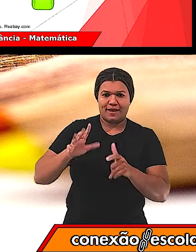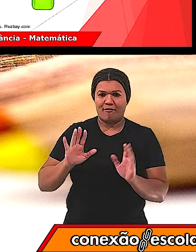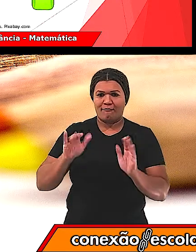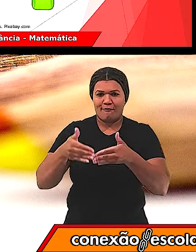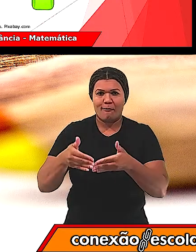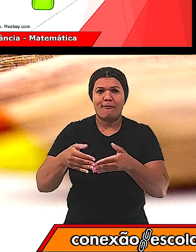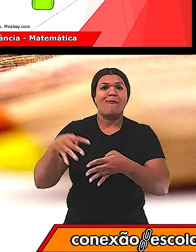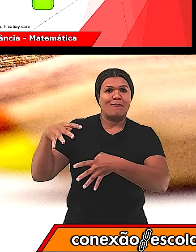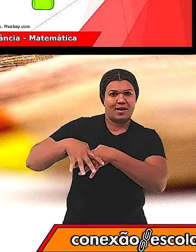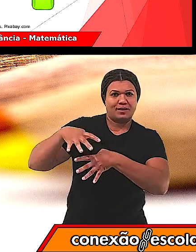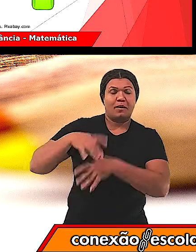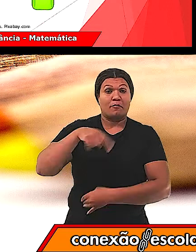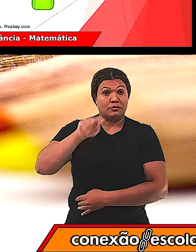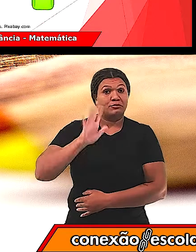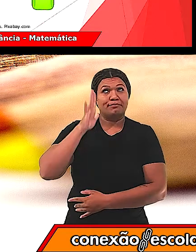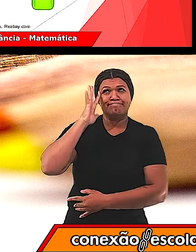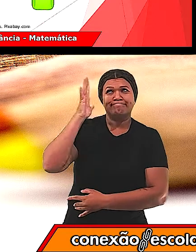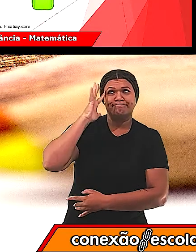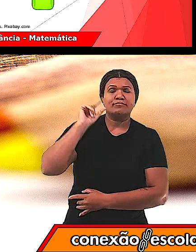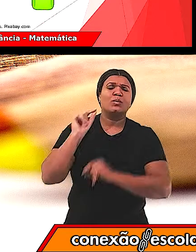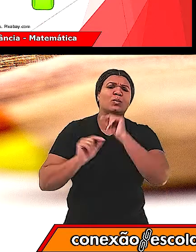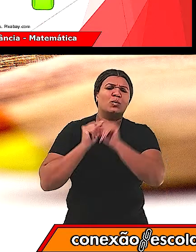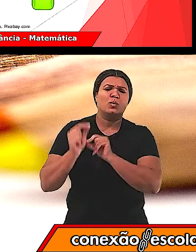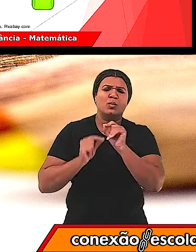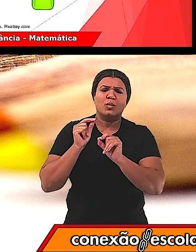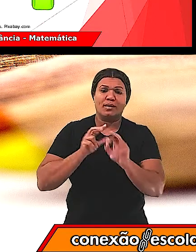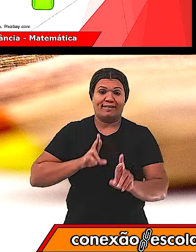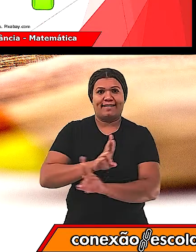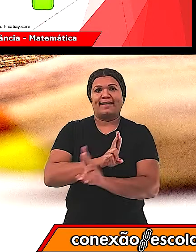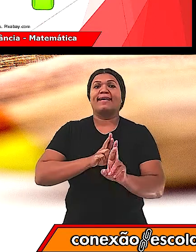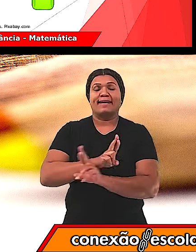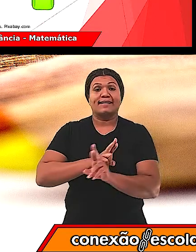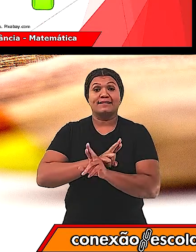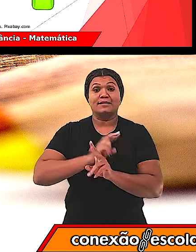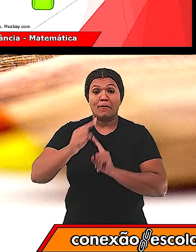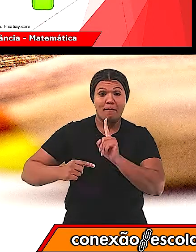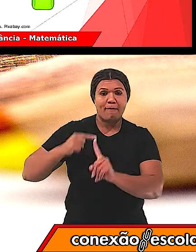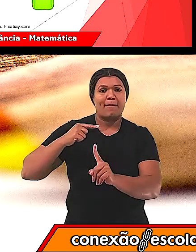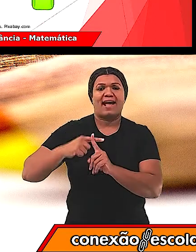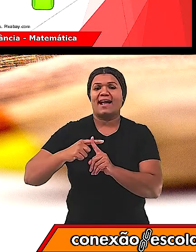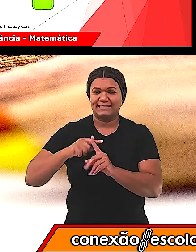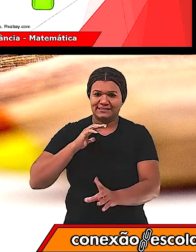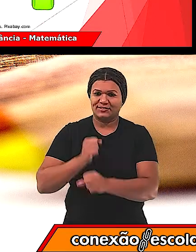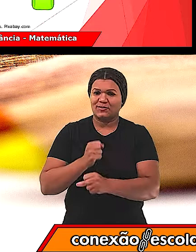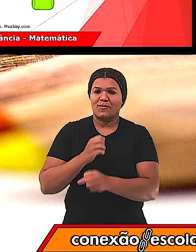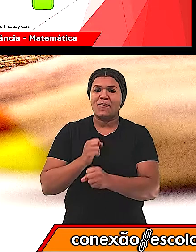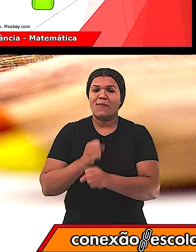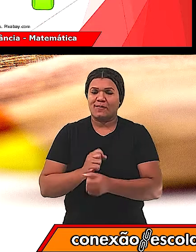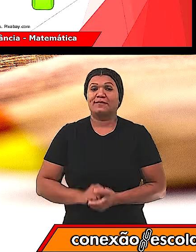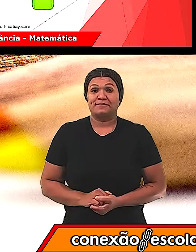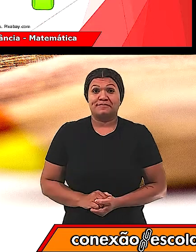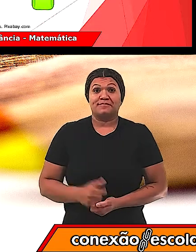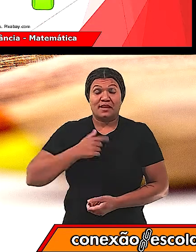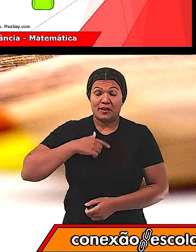matemática, vocês já vão pensar, está relacionado à adição, a mais. Assim, eu